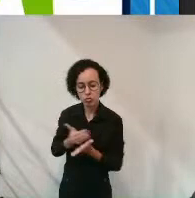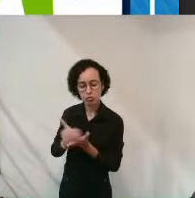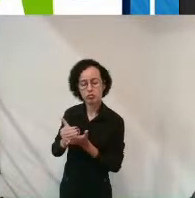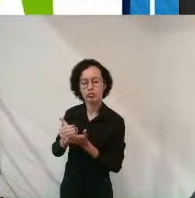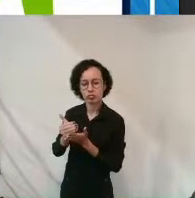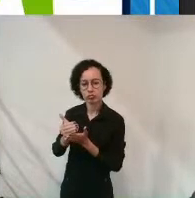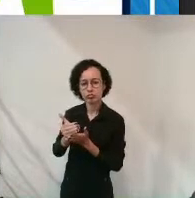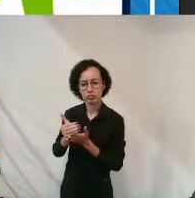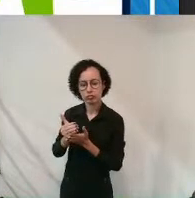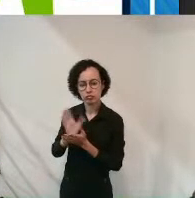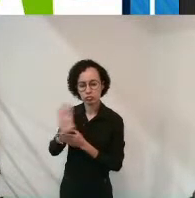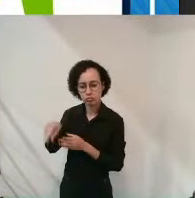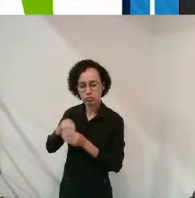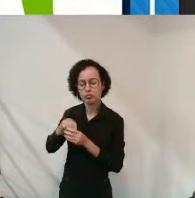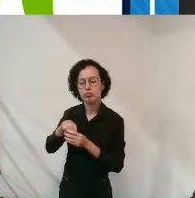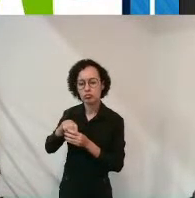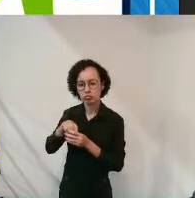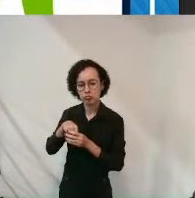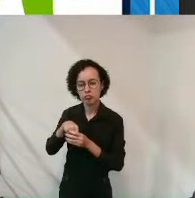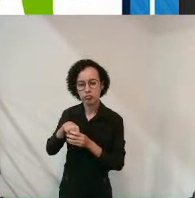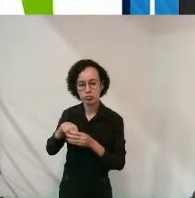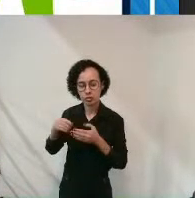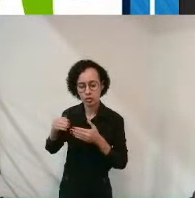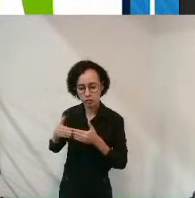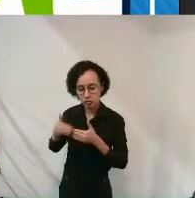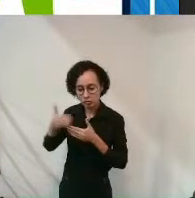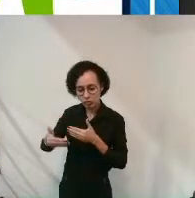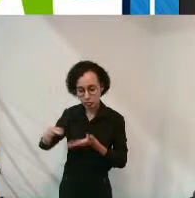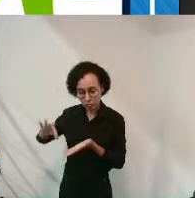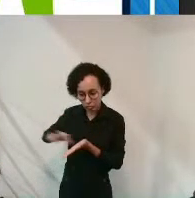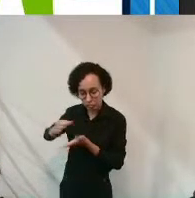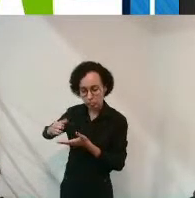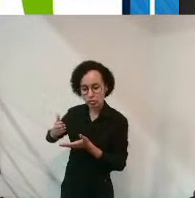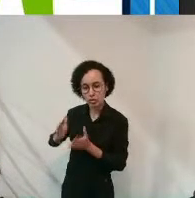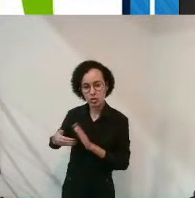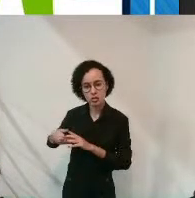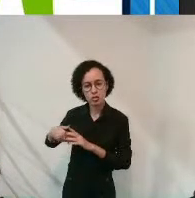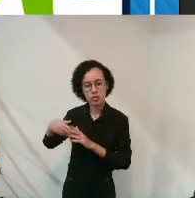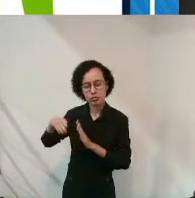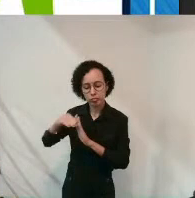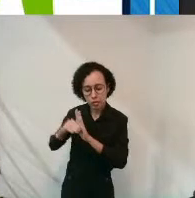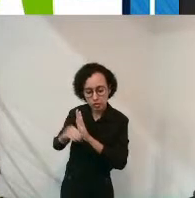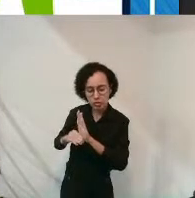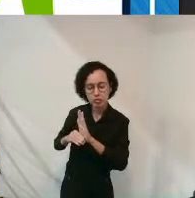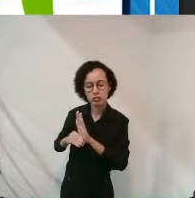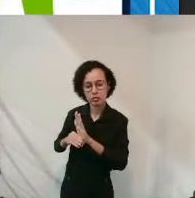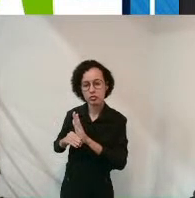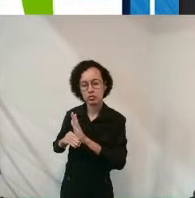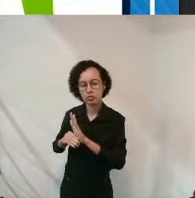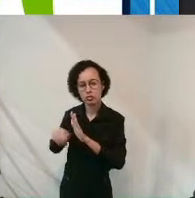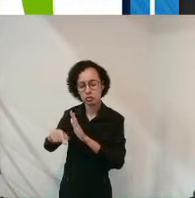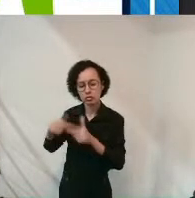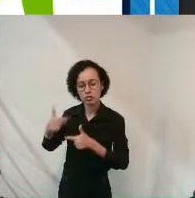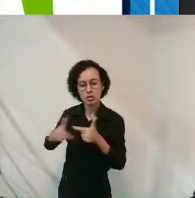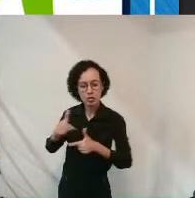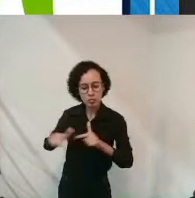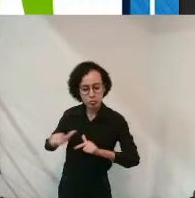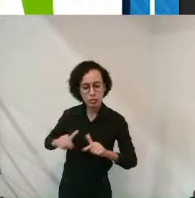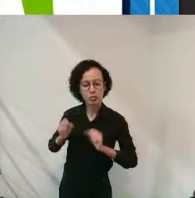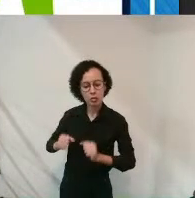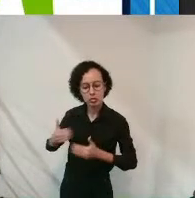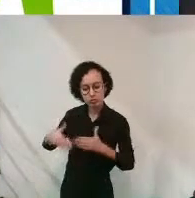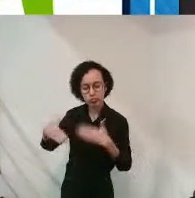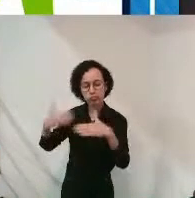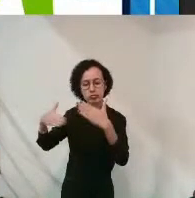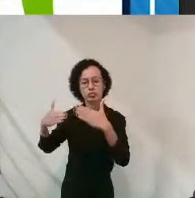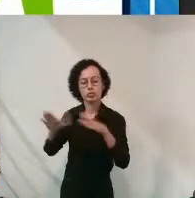que, internamente, após a adesão a esse protocolo de intenções, esse trabalho possa ser